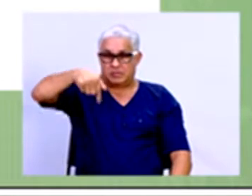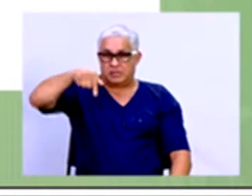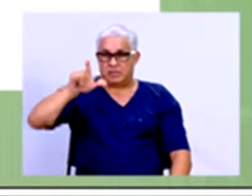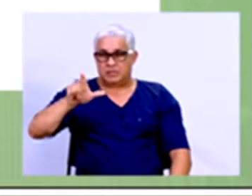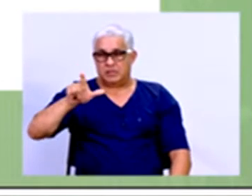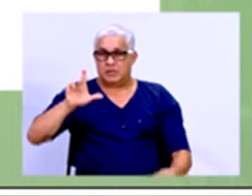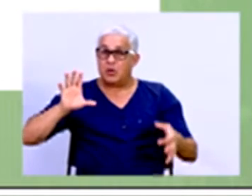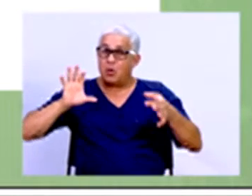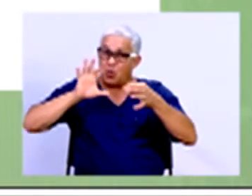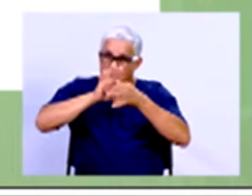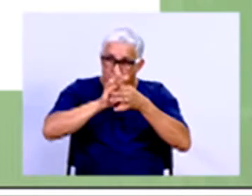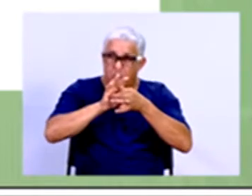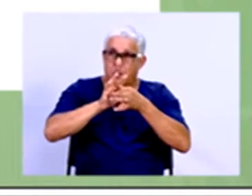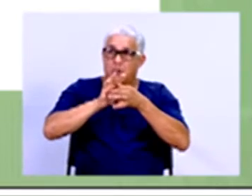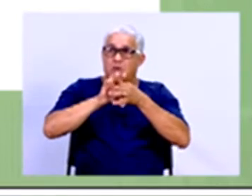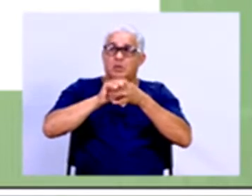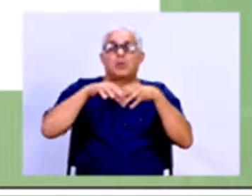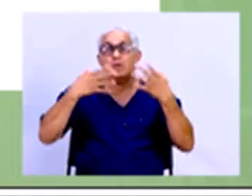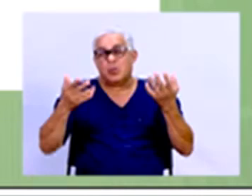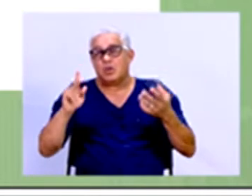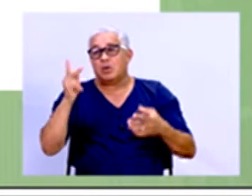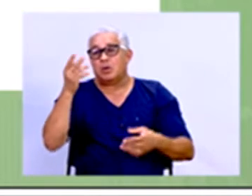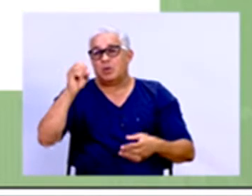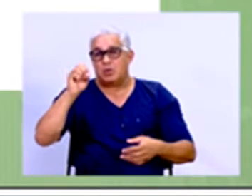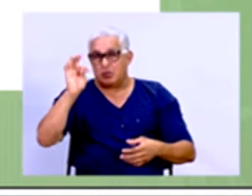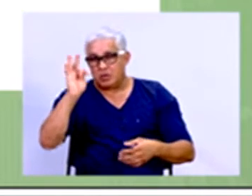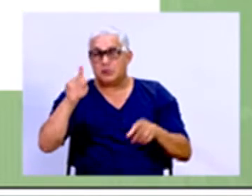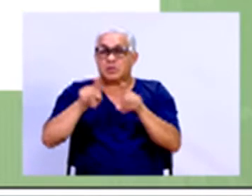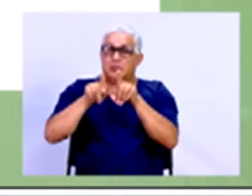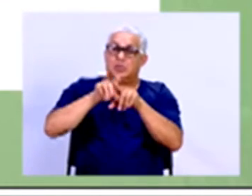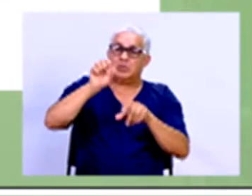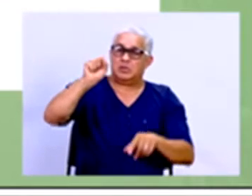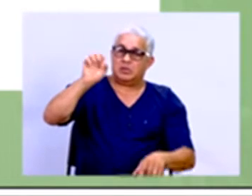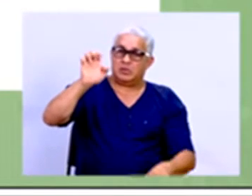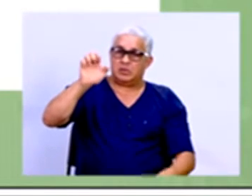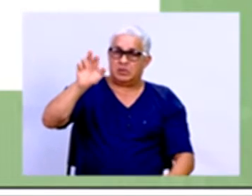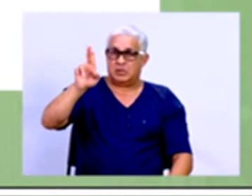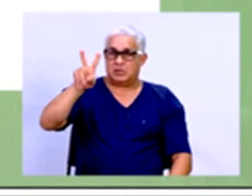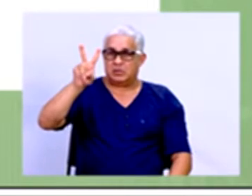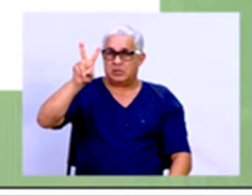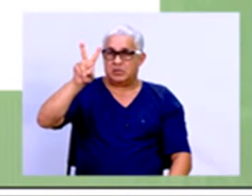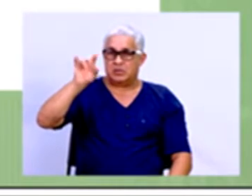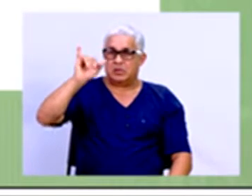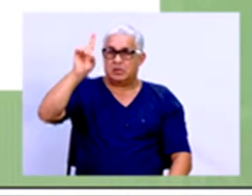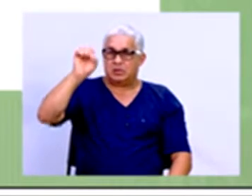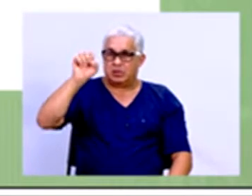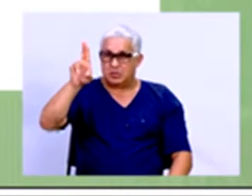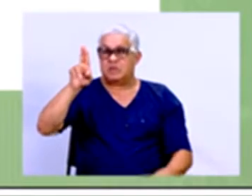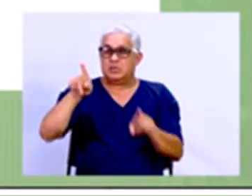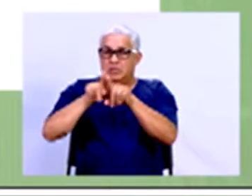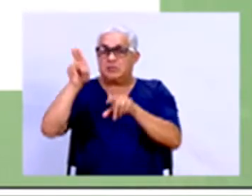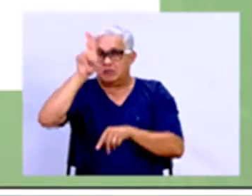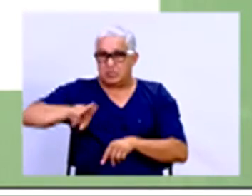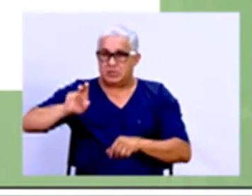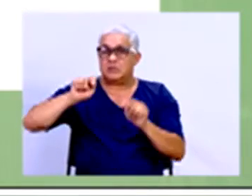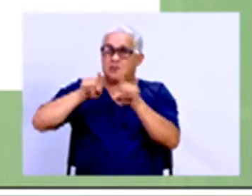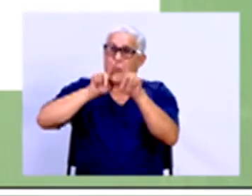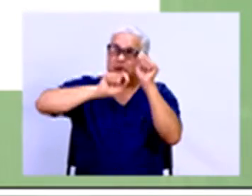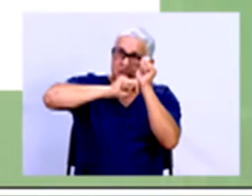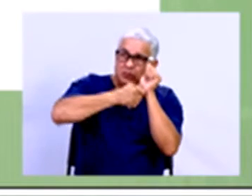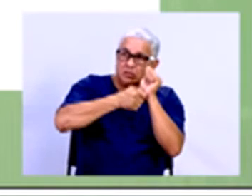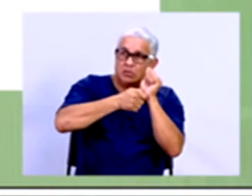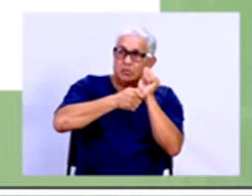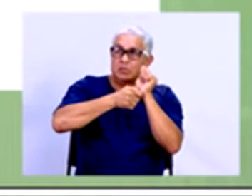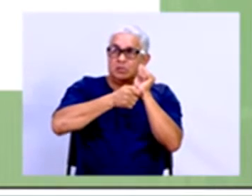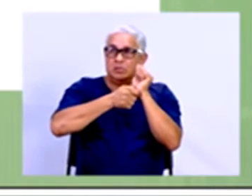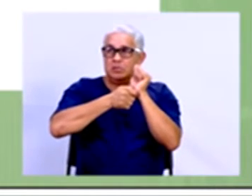indica qual o host, qual o servidor que a gente vai trabalhar, usuário do banco de dados, senha do banco de dados. Or die, quer dizer,